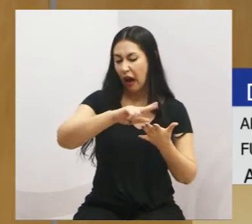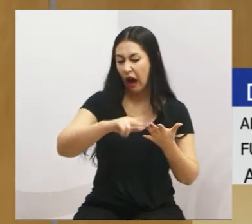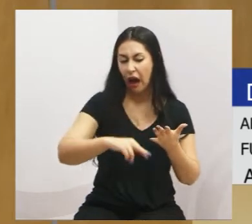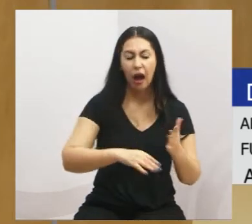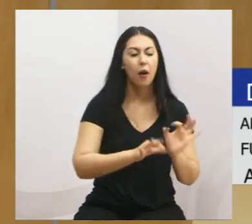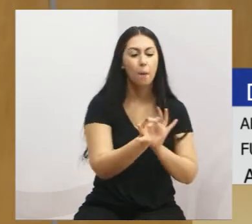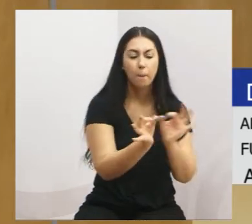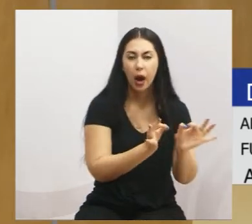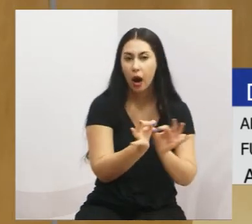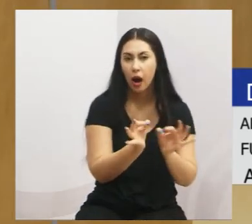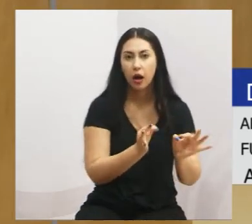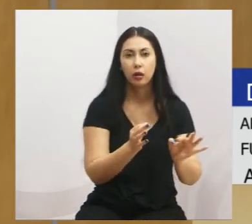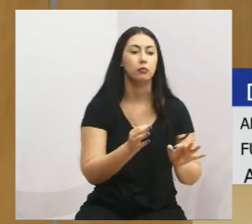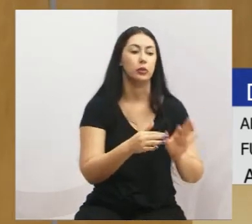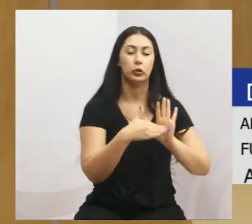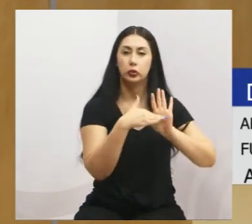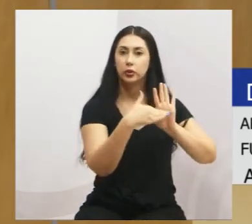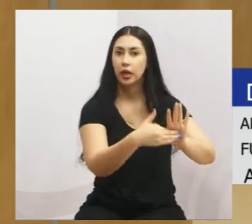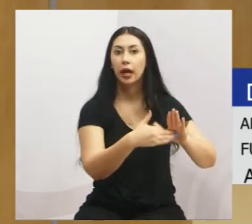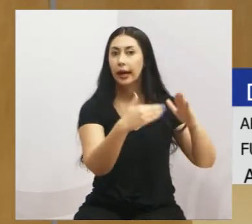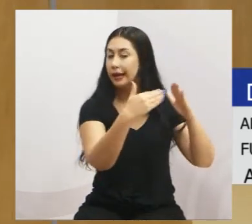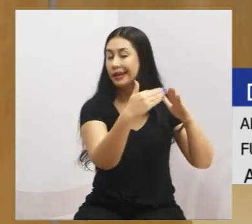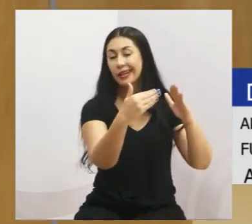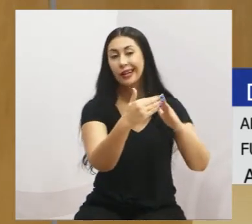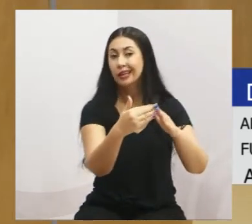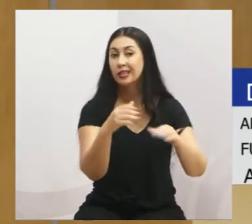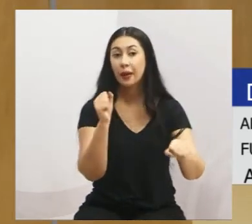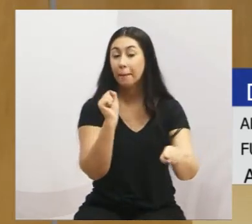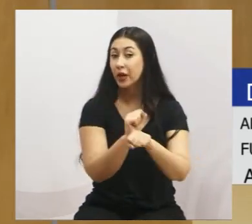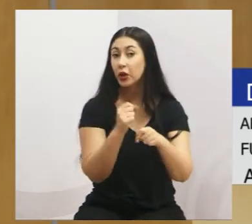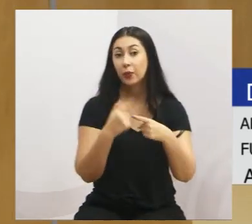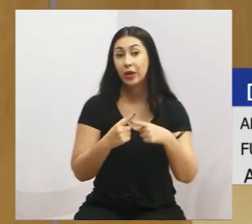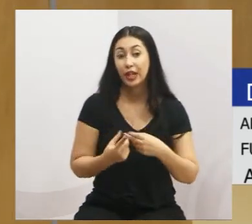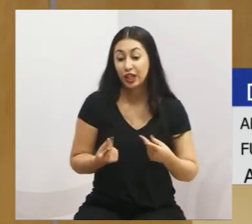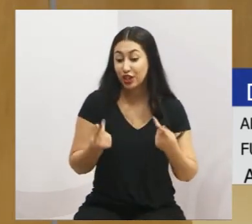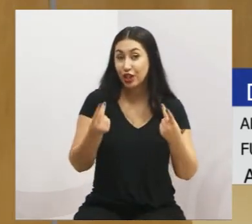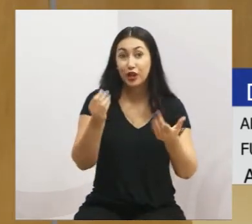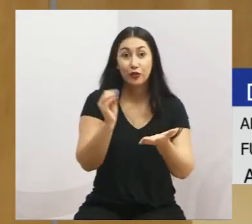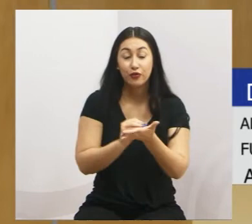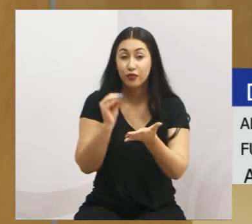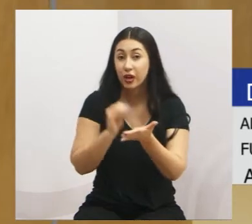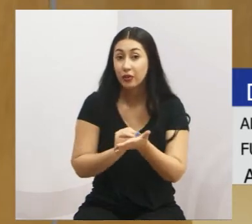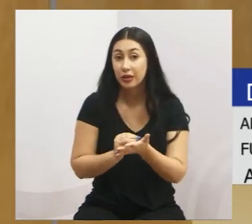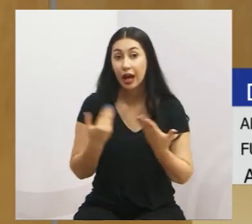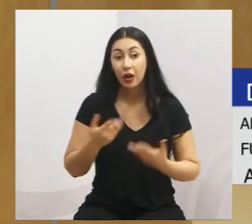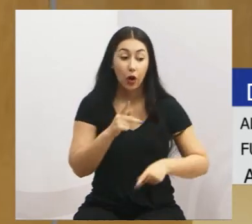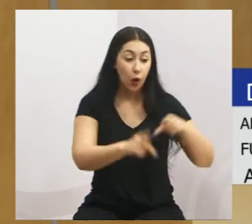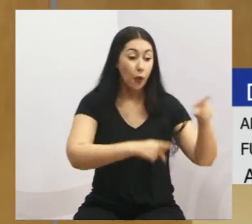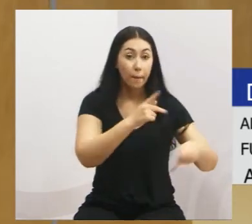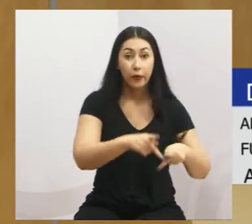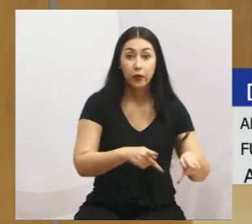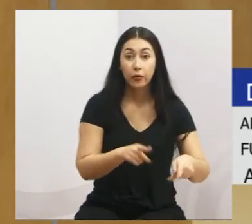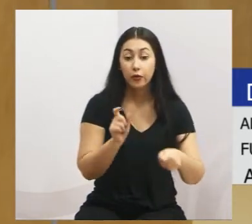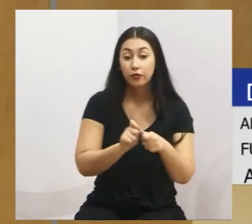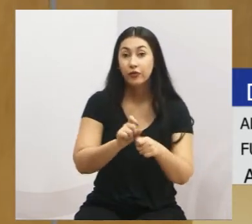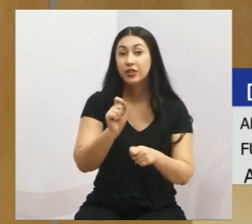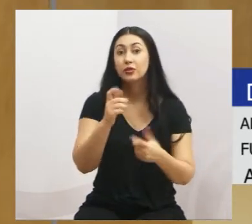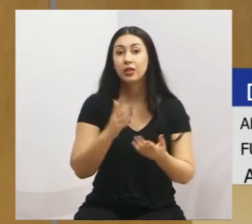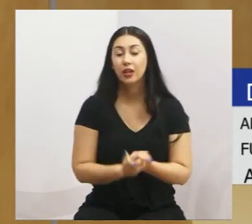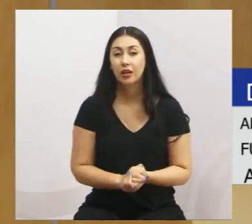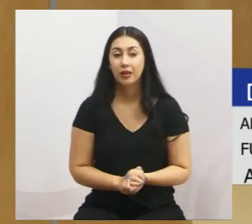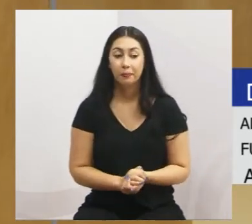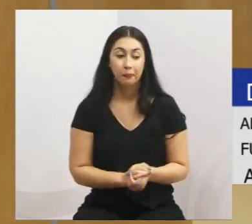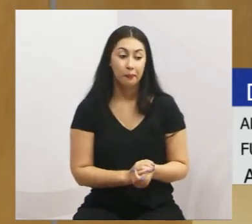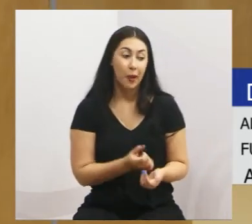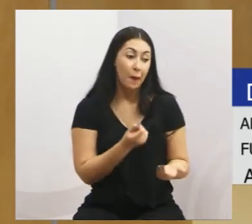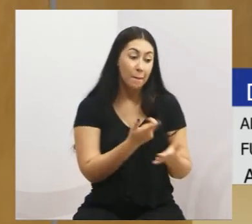os programas do governo federal também, com uma escassez de recurso enorme. E o povo está se virando como? Um mês paga aluguel,